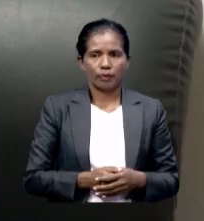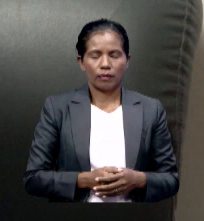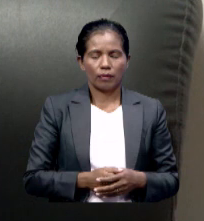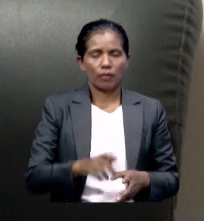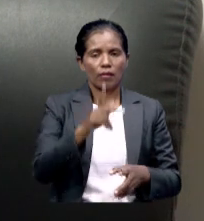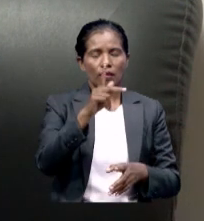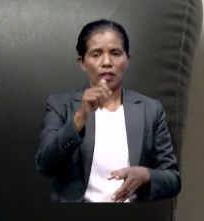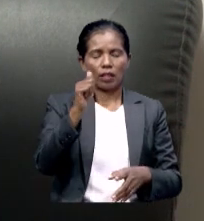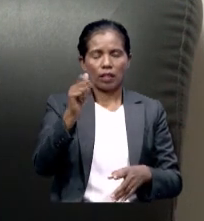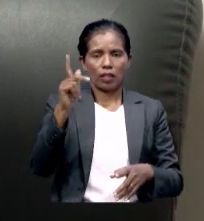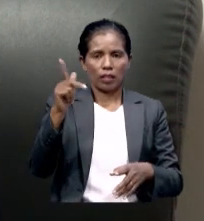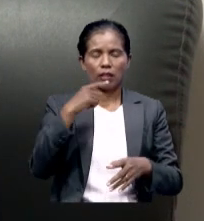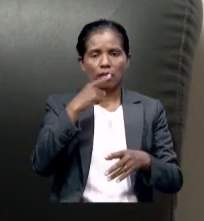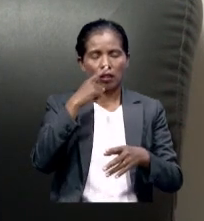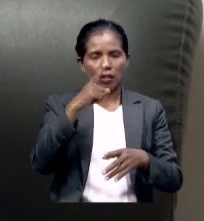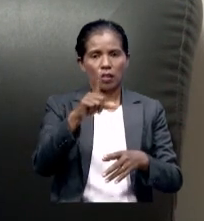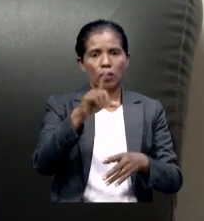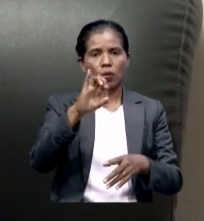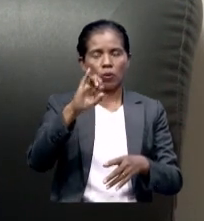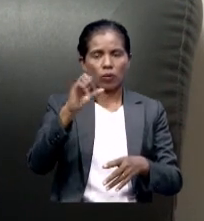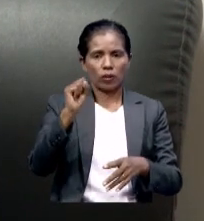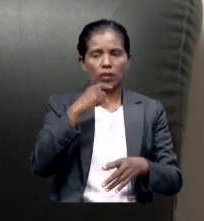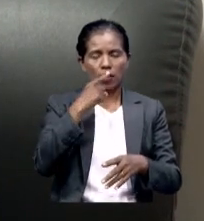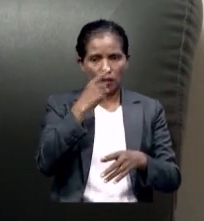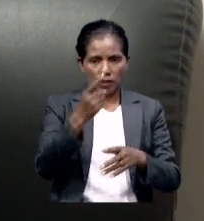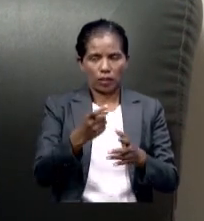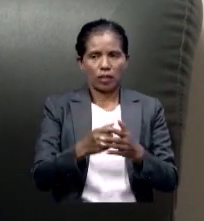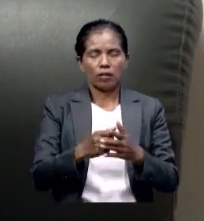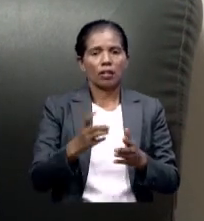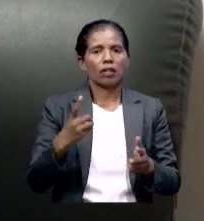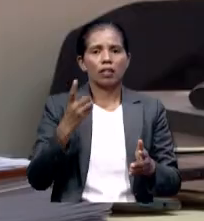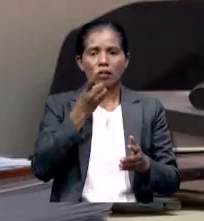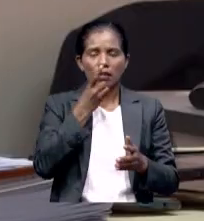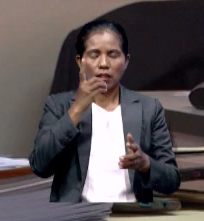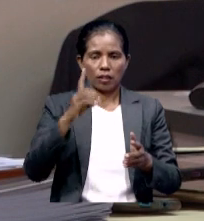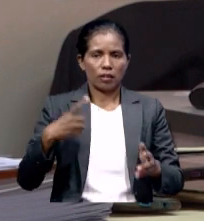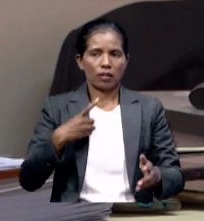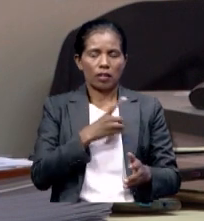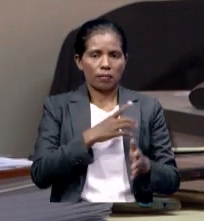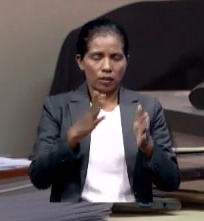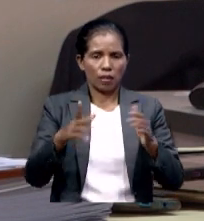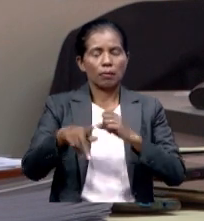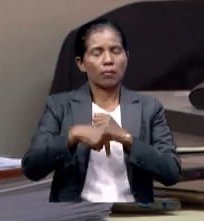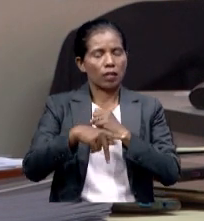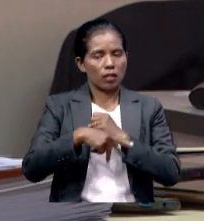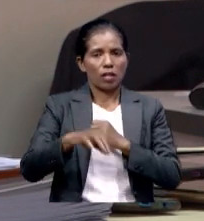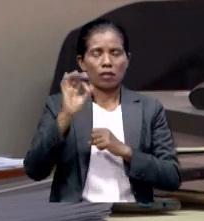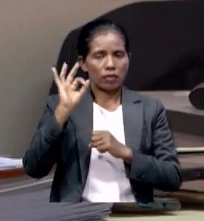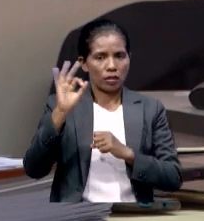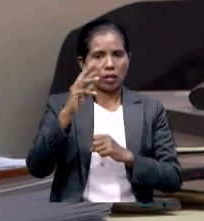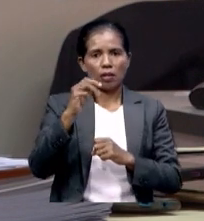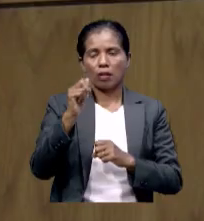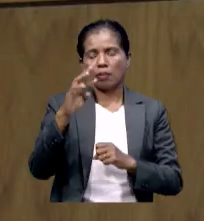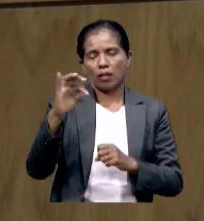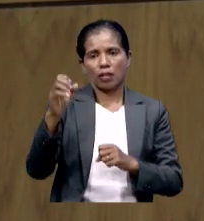Comissário adjunto CAC, Luiz Oliveira Sampaio HTT, declaração deputada bancada Fretilin Maria Angélica Ranzel,